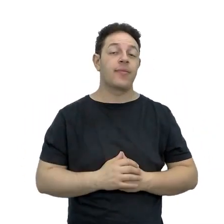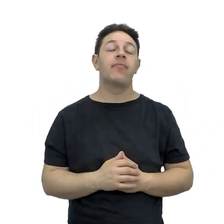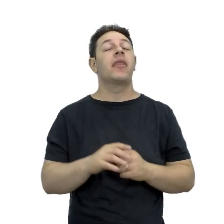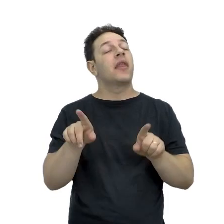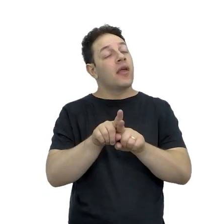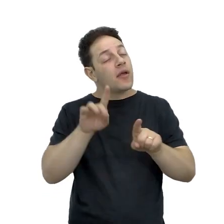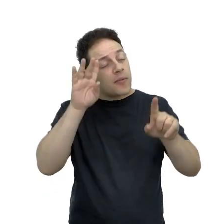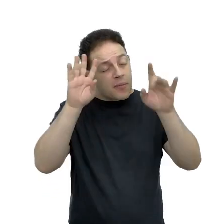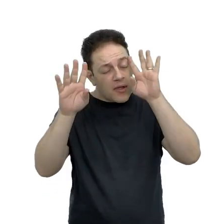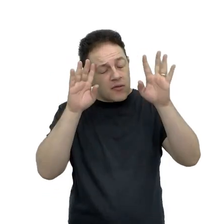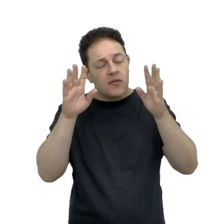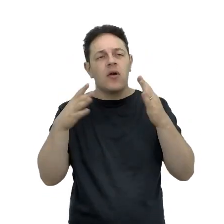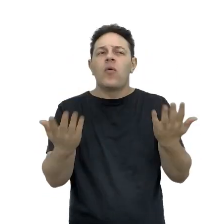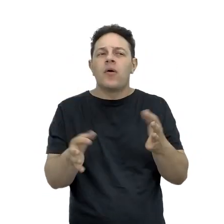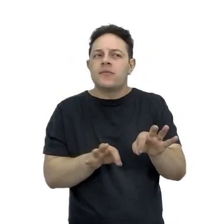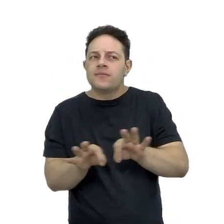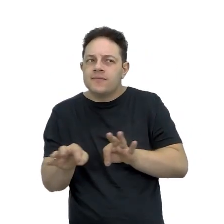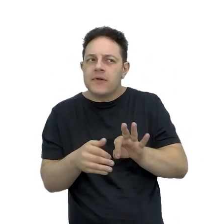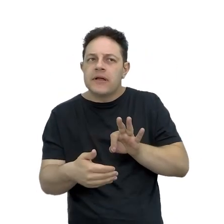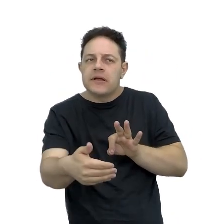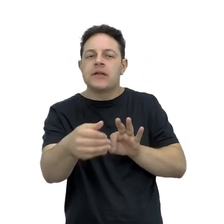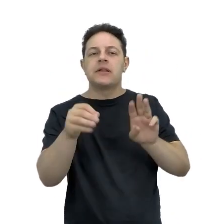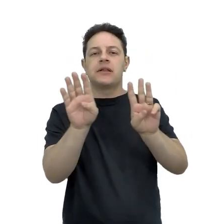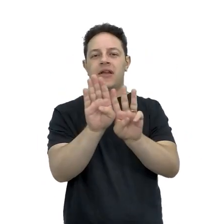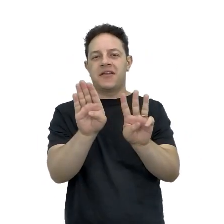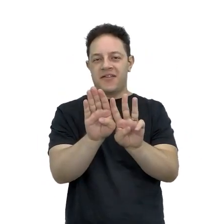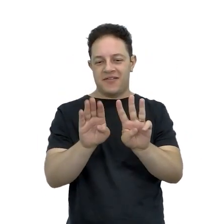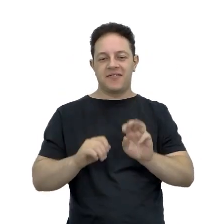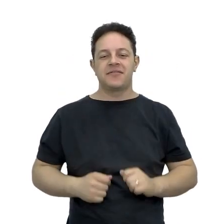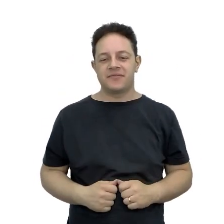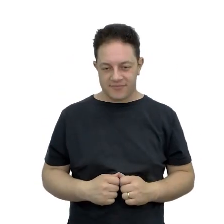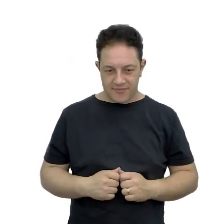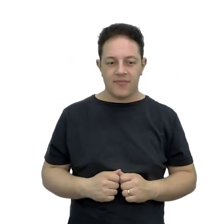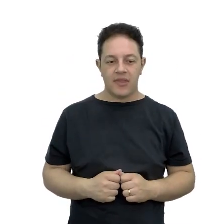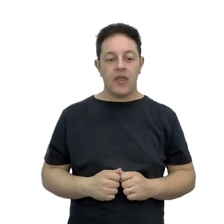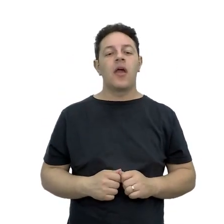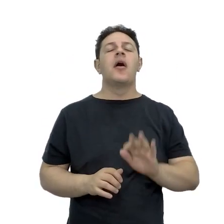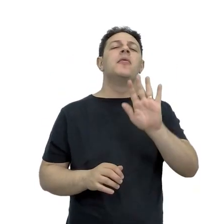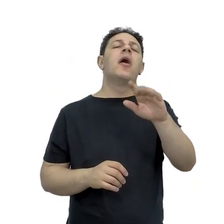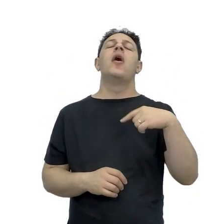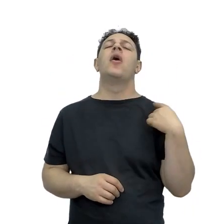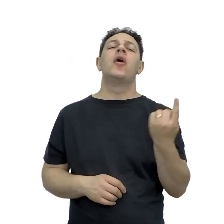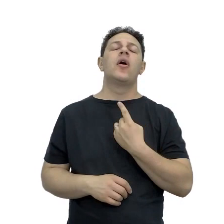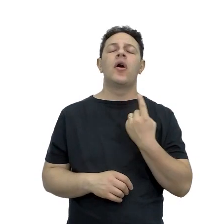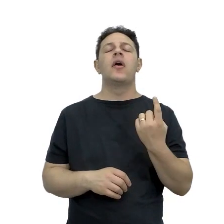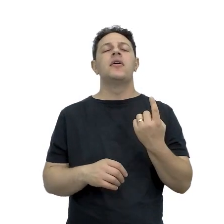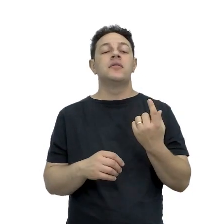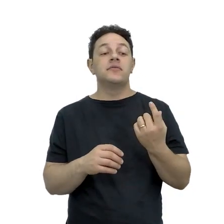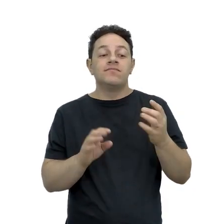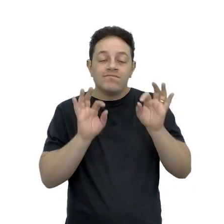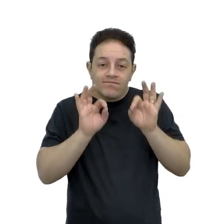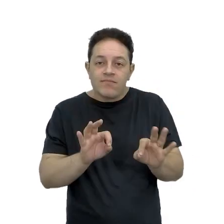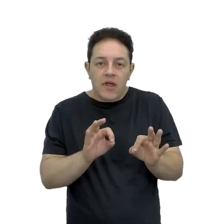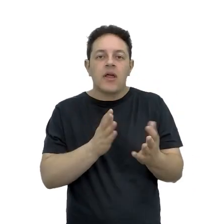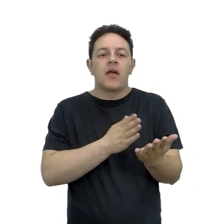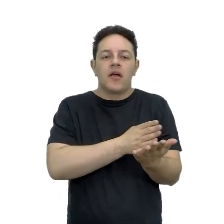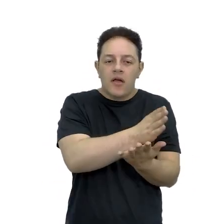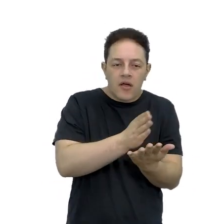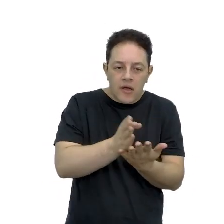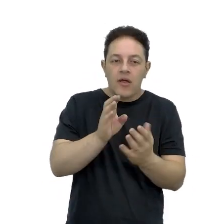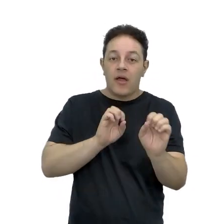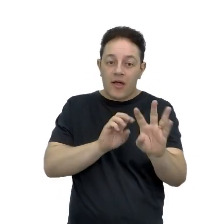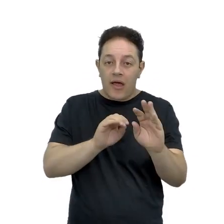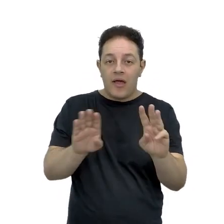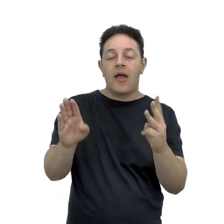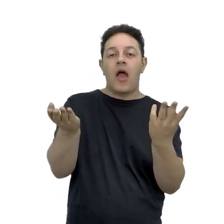pensando no preparo para o terceiro bimestre. E qual é o nosso eixo formativo? Para esse